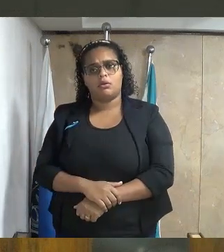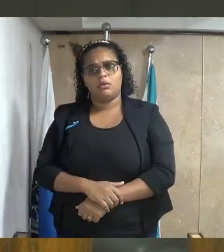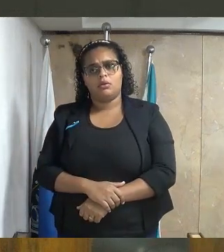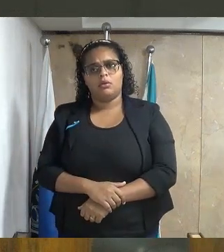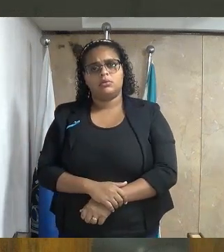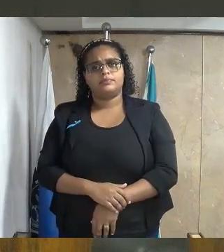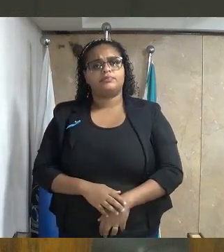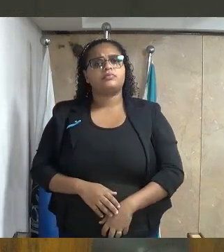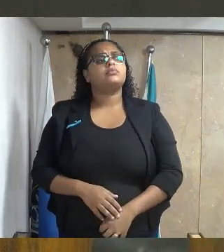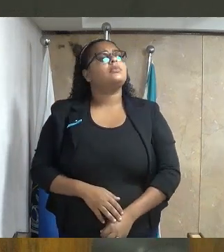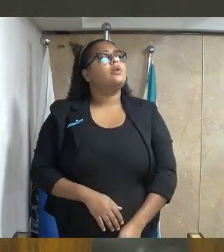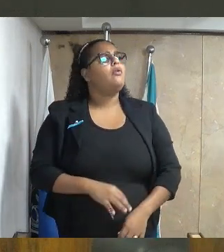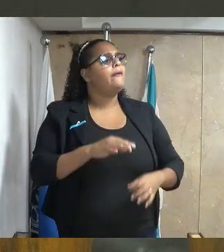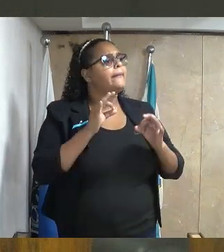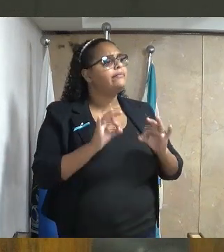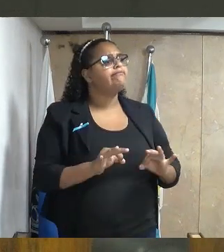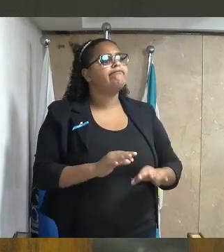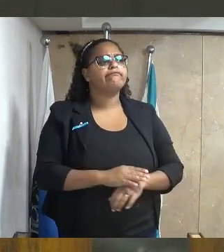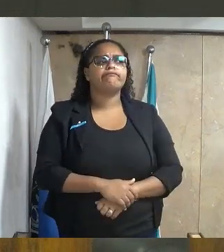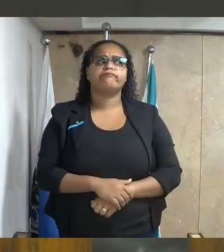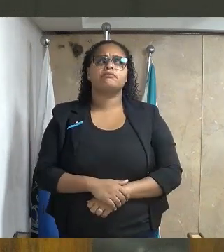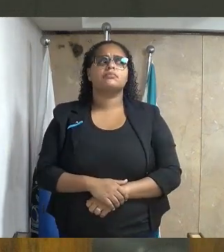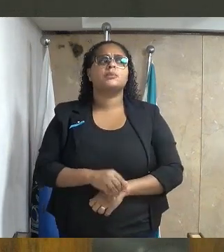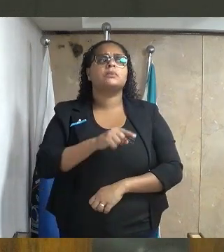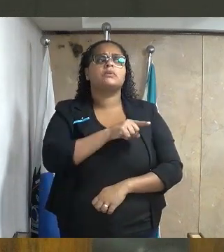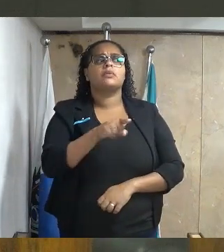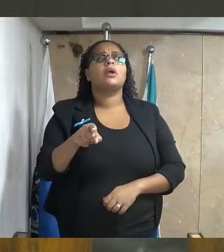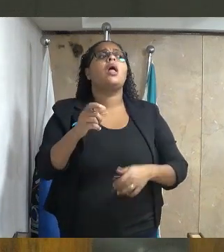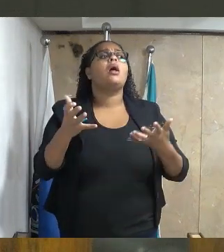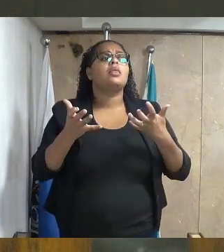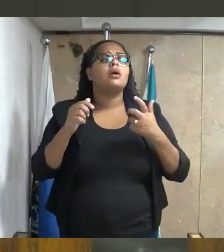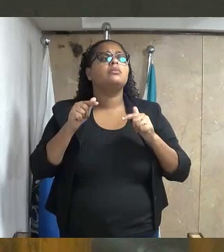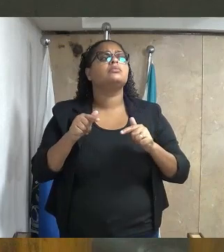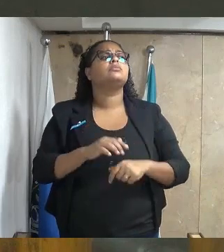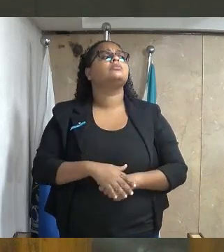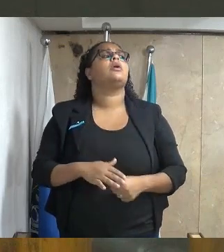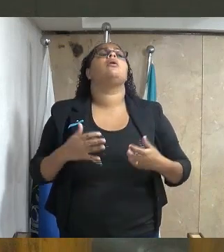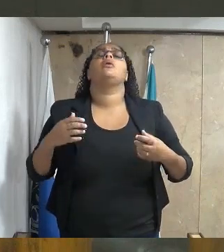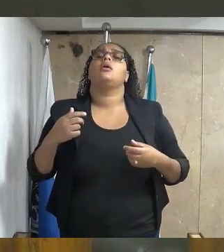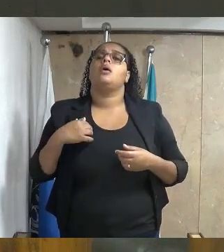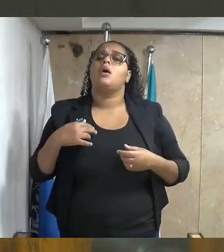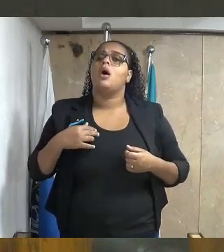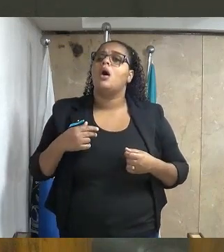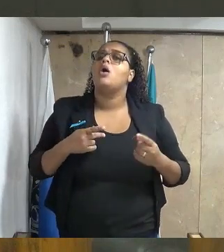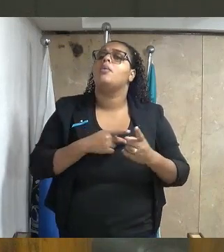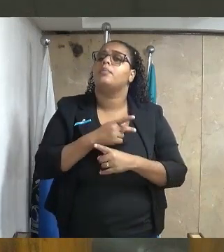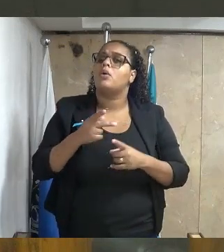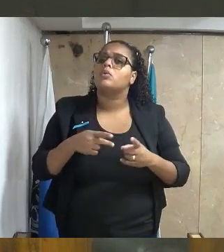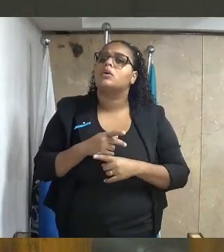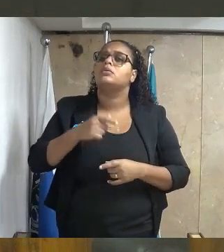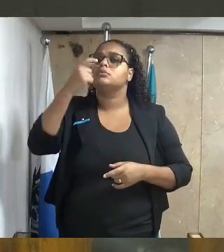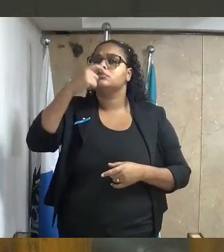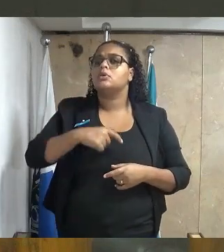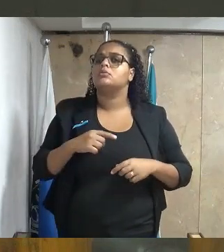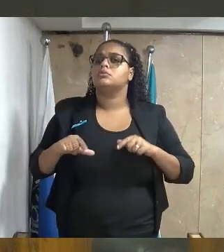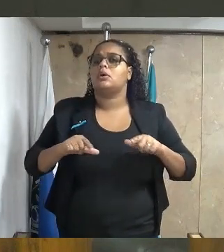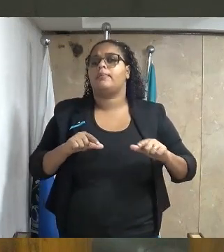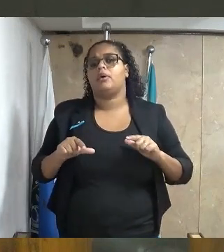de forma honesta aquilo que ela produziu com o sustento do seu